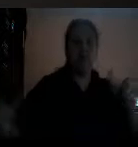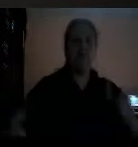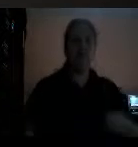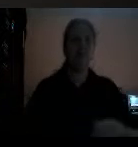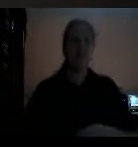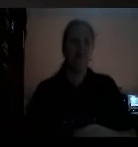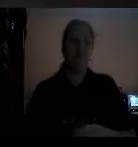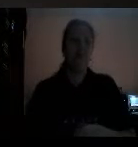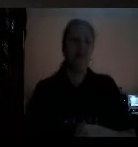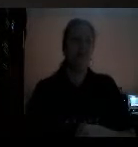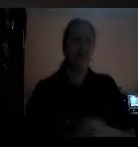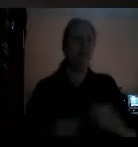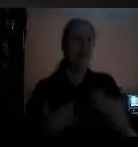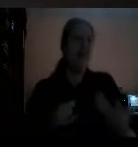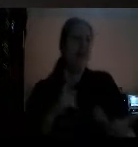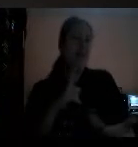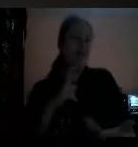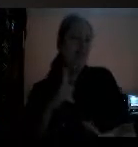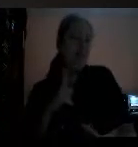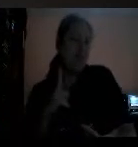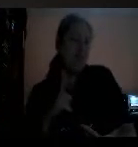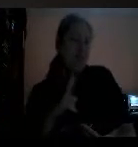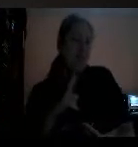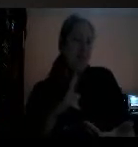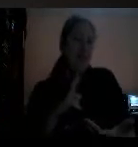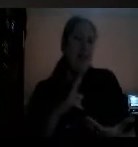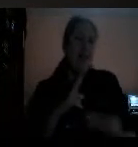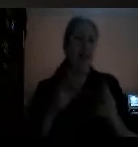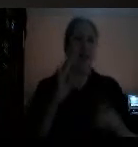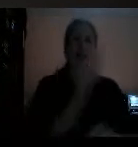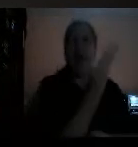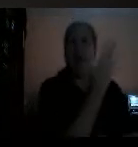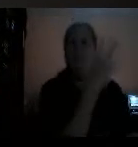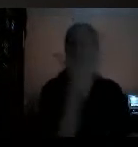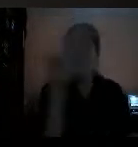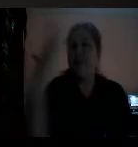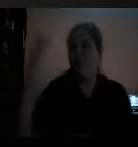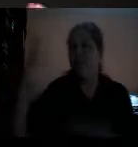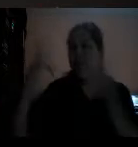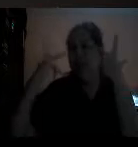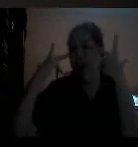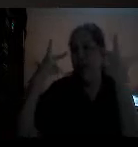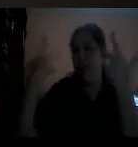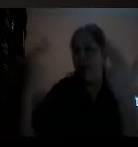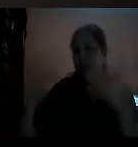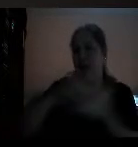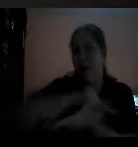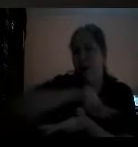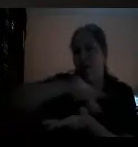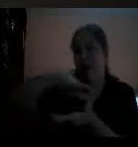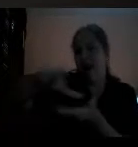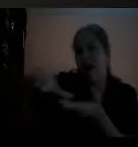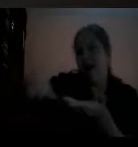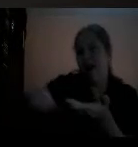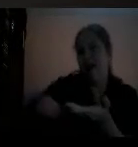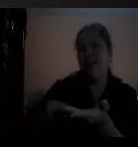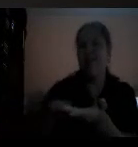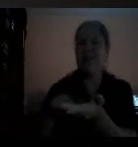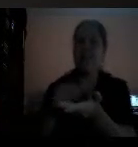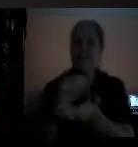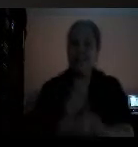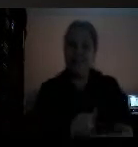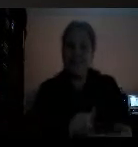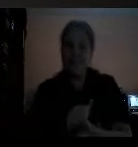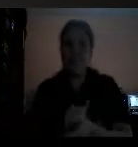recursos naturais, tá? Uma boa biodiversidade e um grande acúmulo de população,